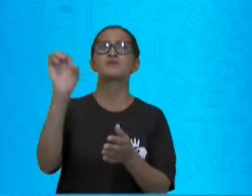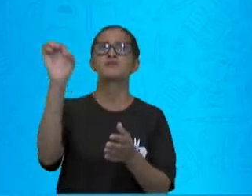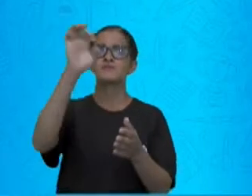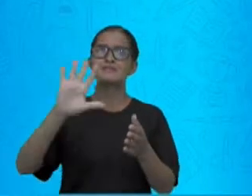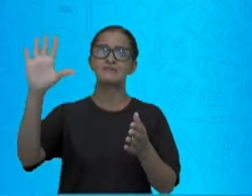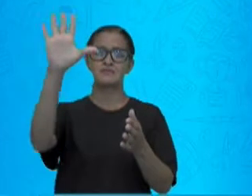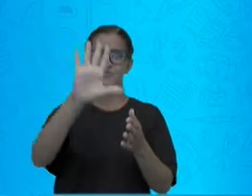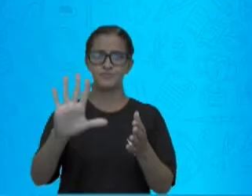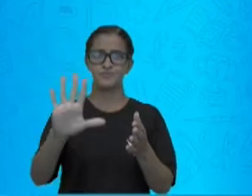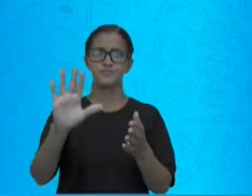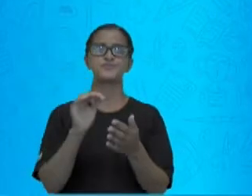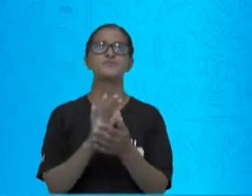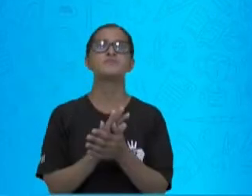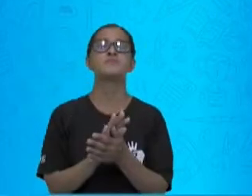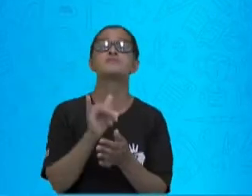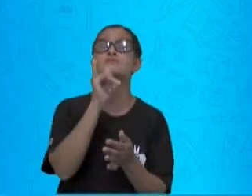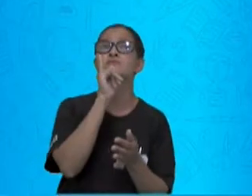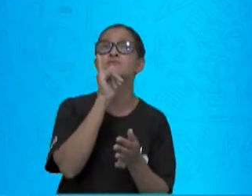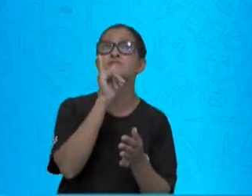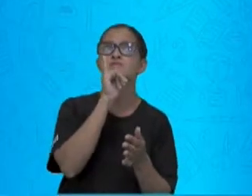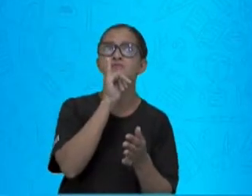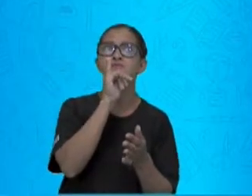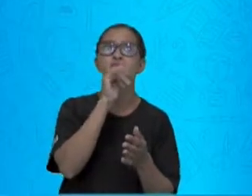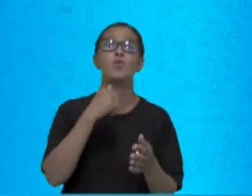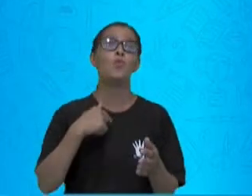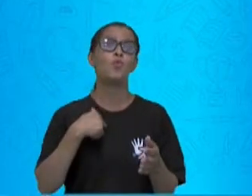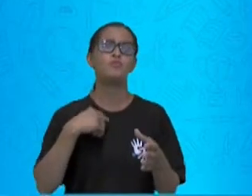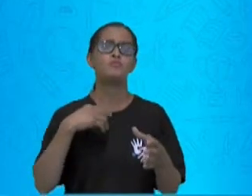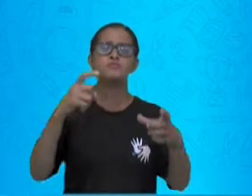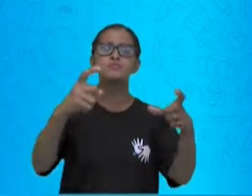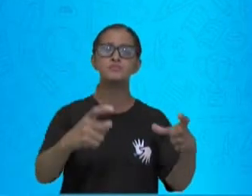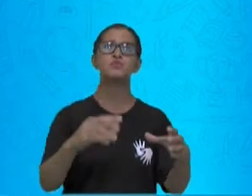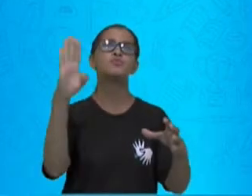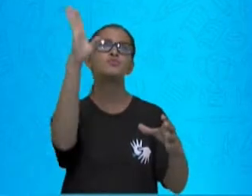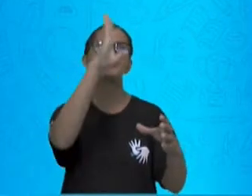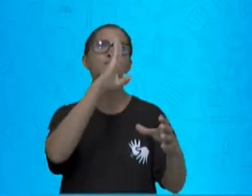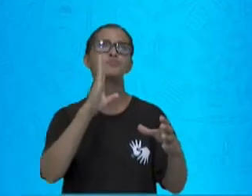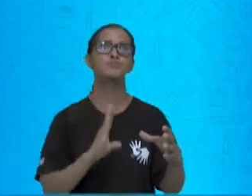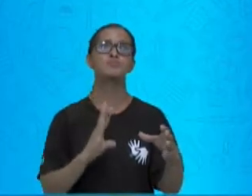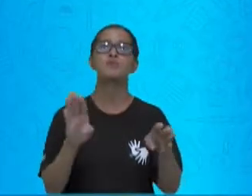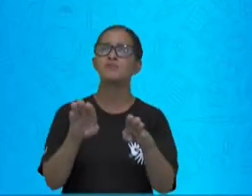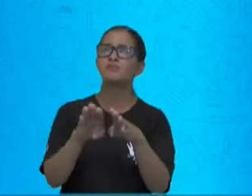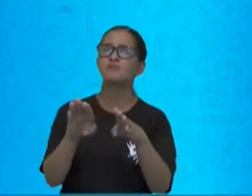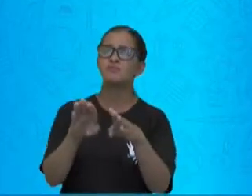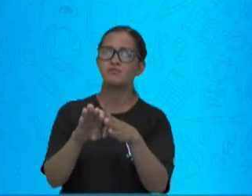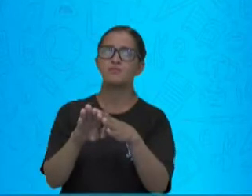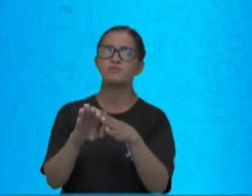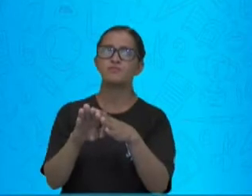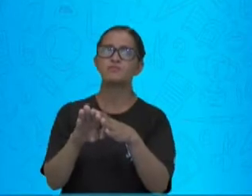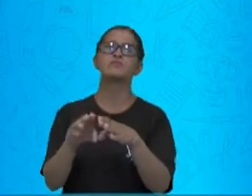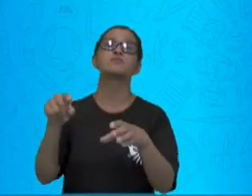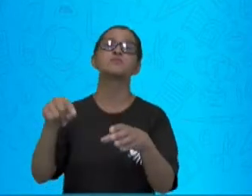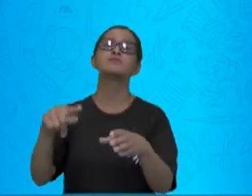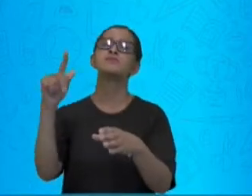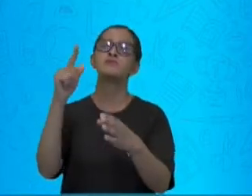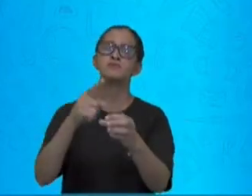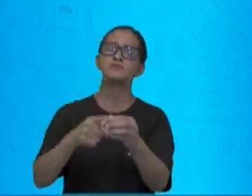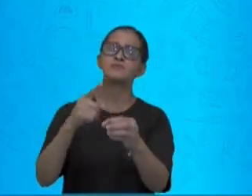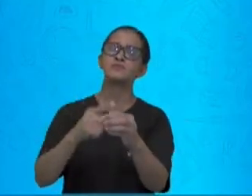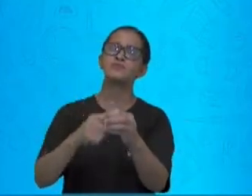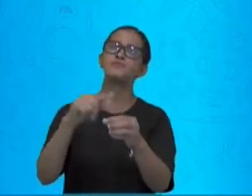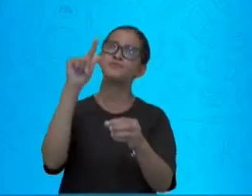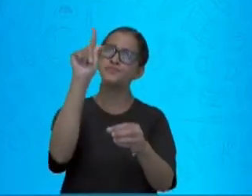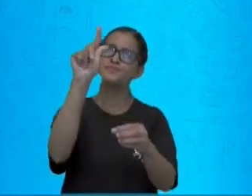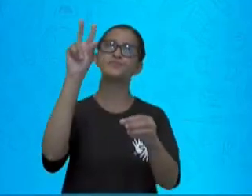ou estados. Por exemplo, nós moramos no Brasil e moramos também, aqui no caso de Valadares, moramos